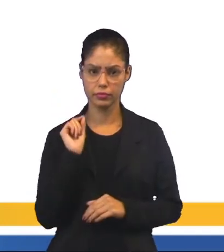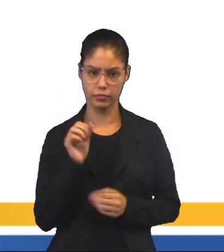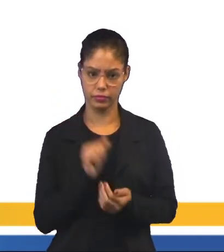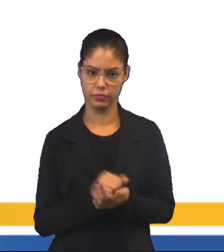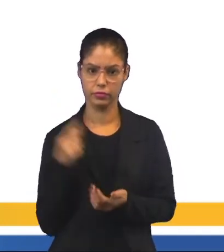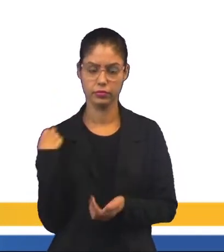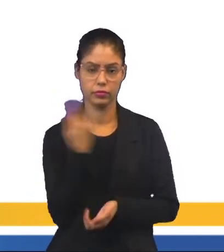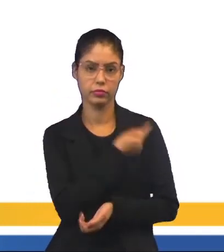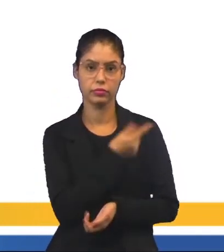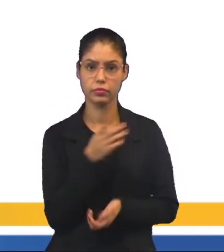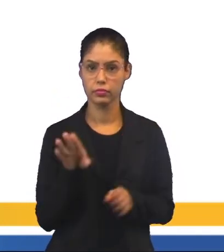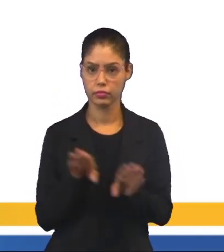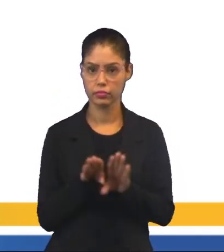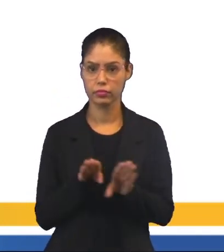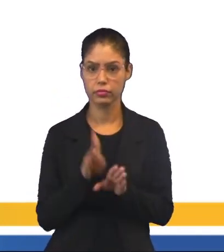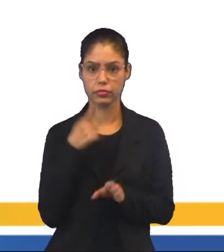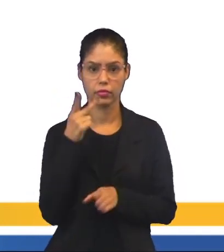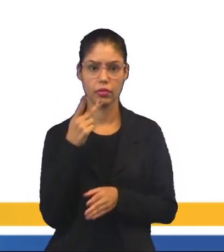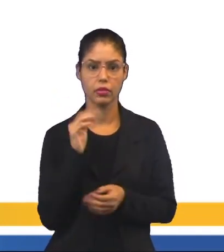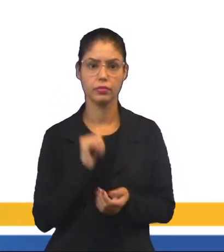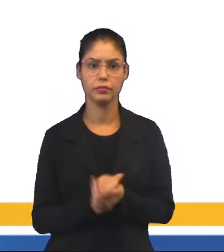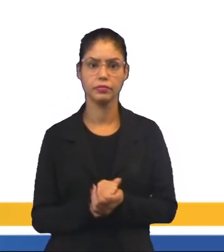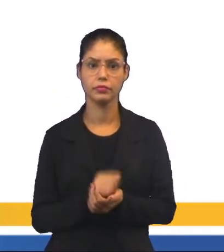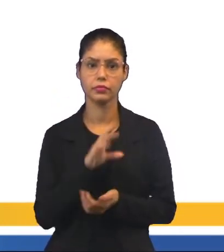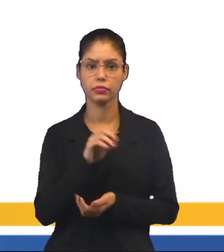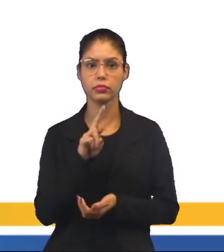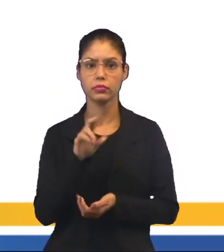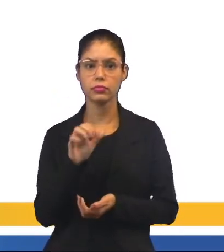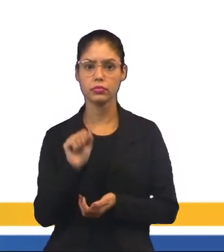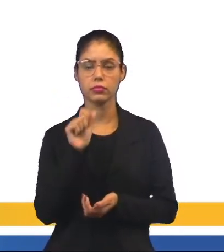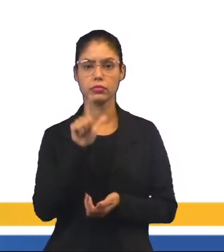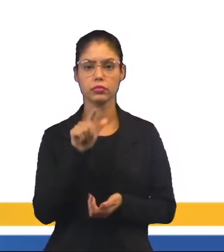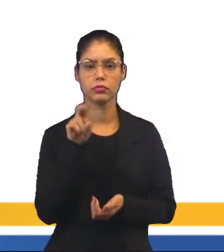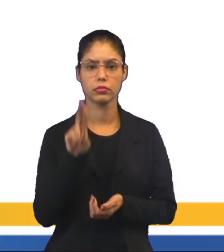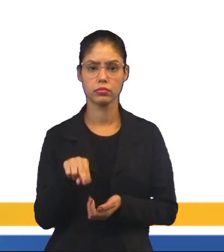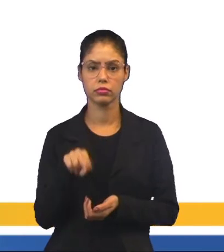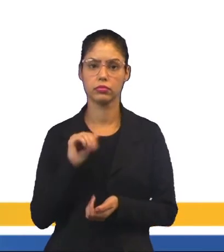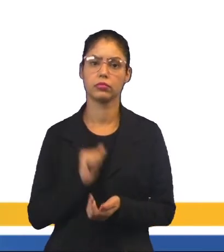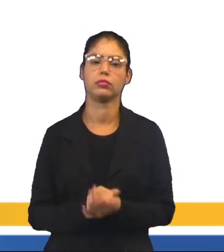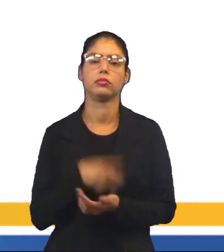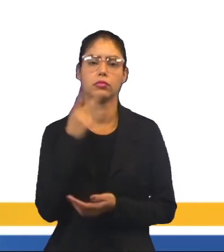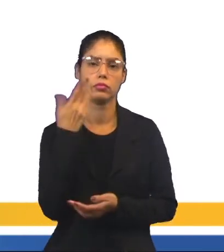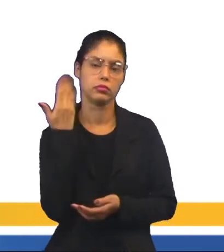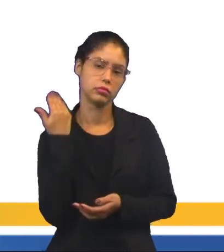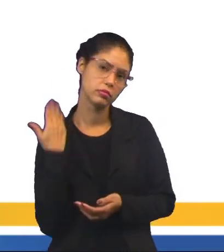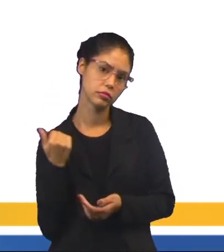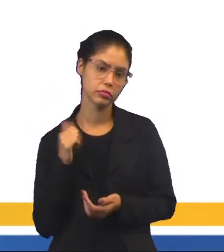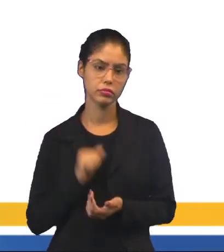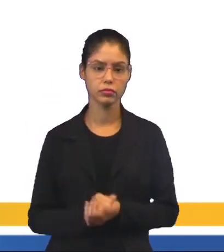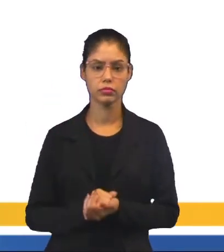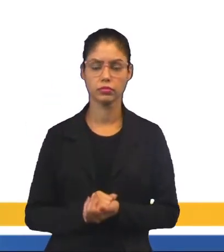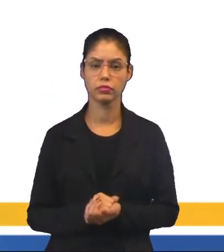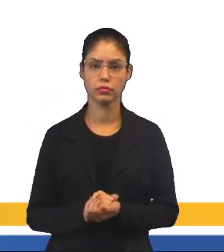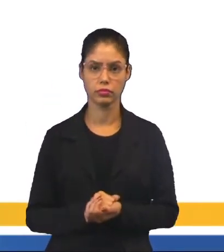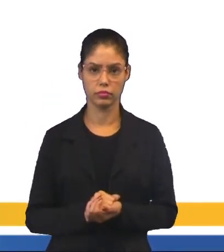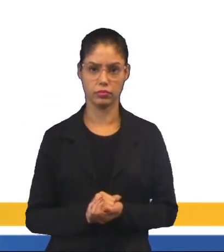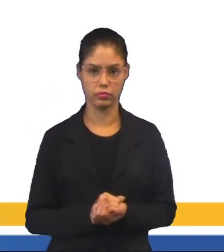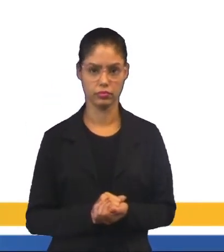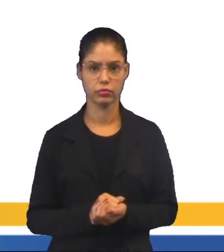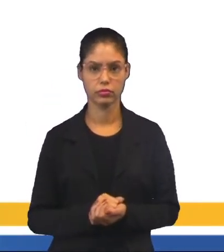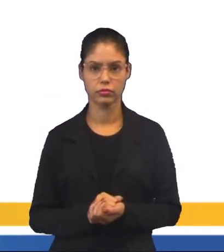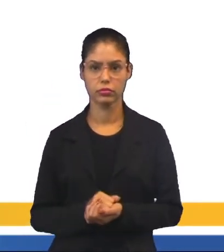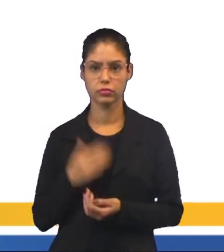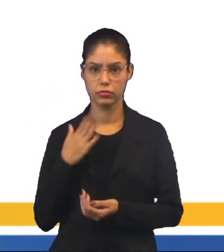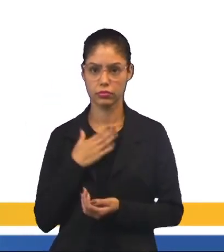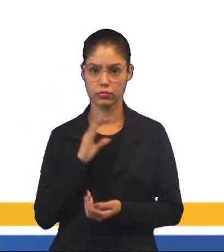nós vamos também falar do coeficiente linear, N, que é o que a gente falou agora há pouco atrás.